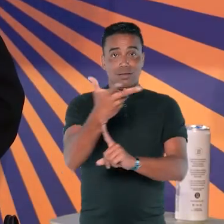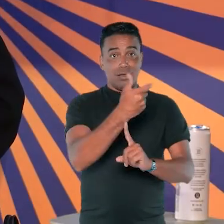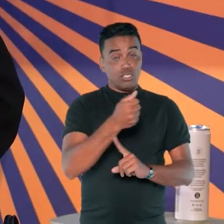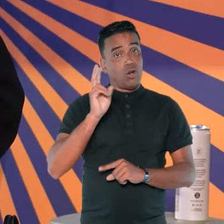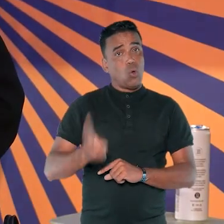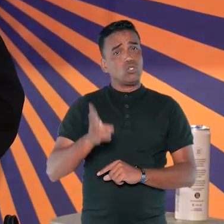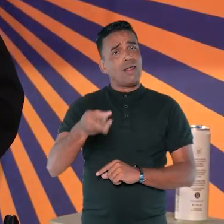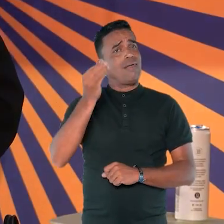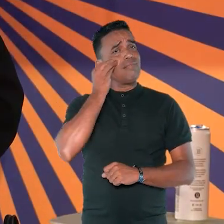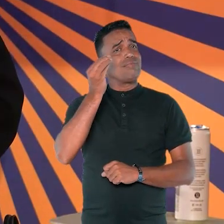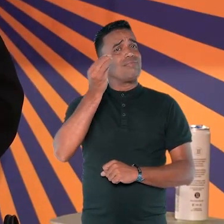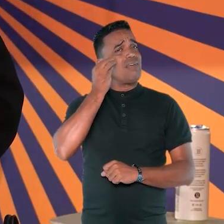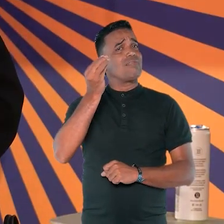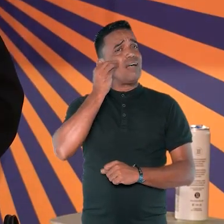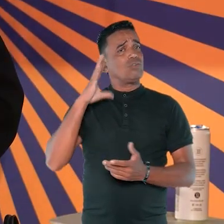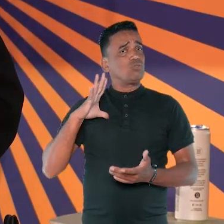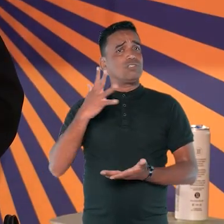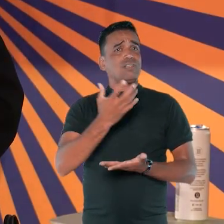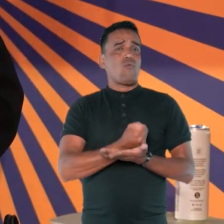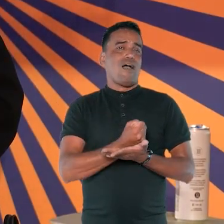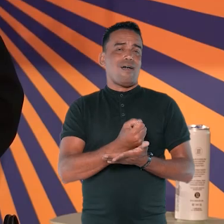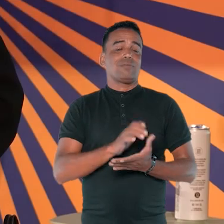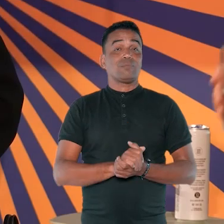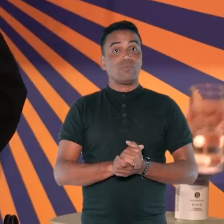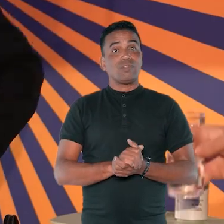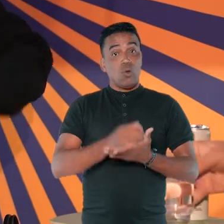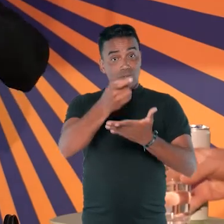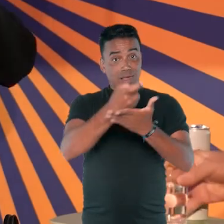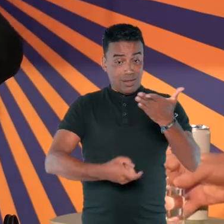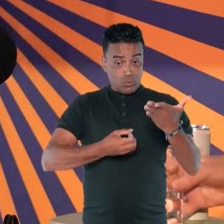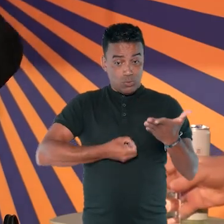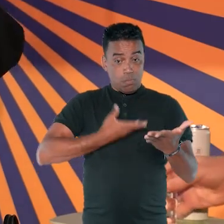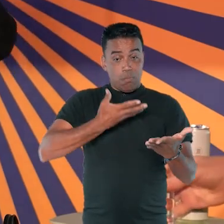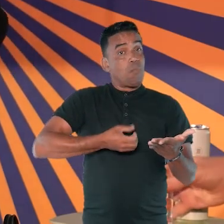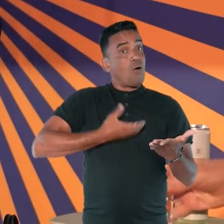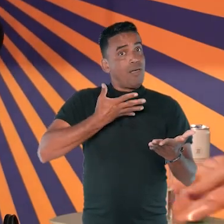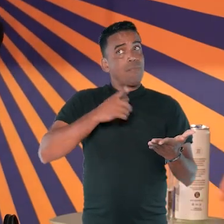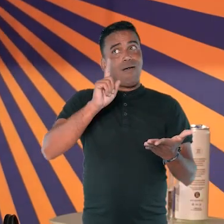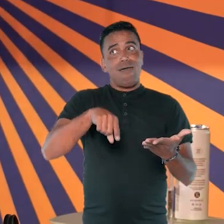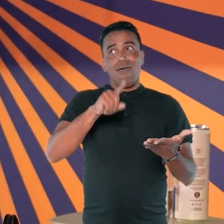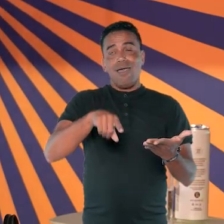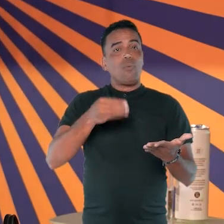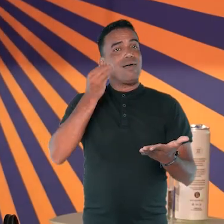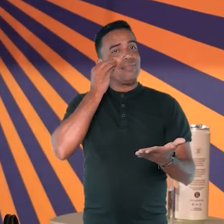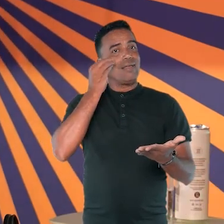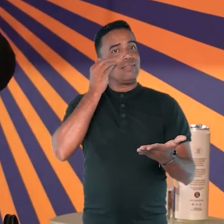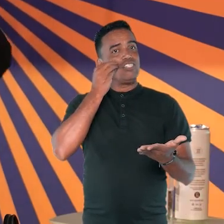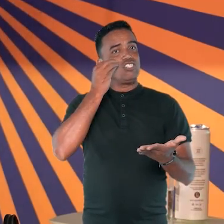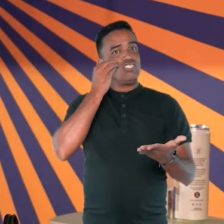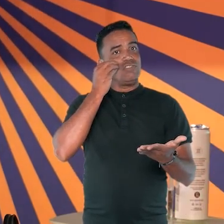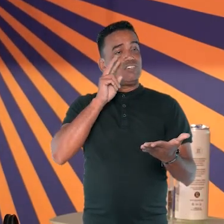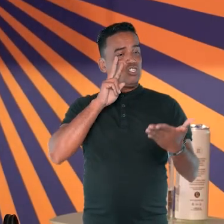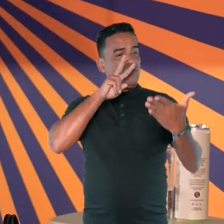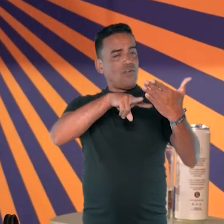continuaria tentando salvar, embora esse poema seja mesmo uma tentativa de se ver no espelho,